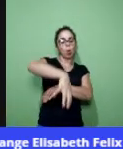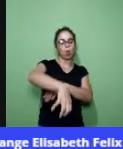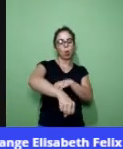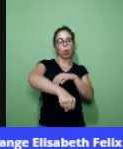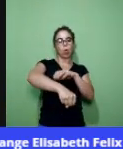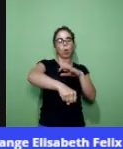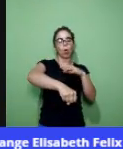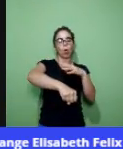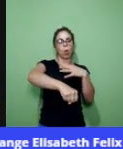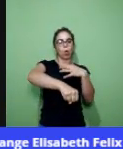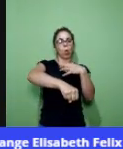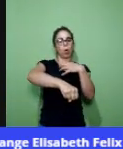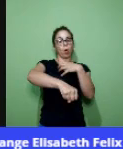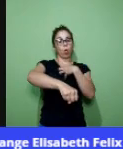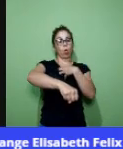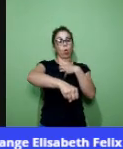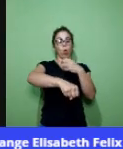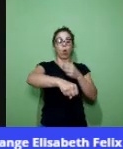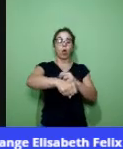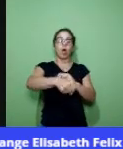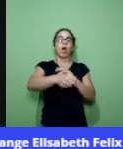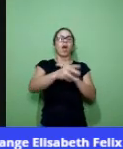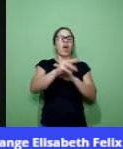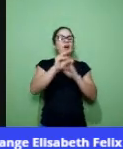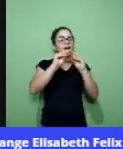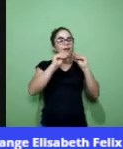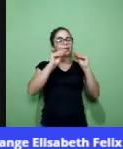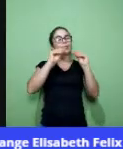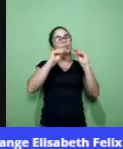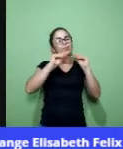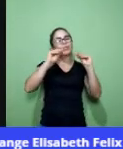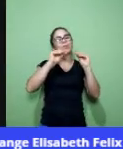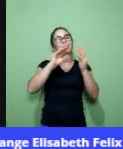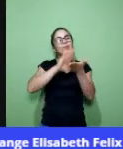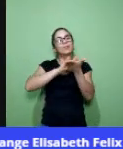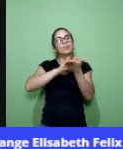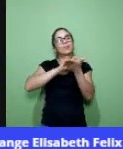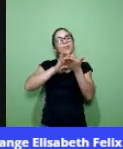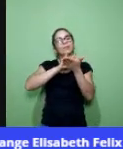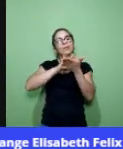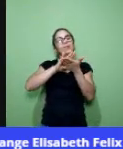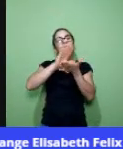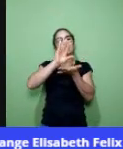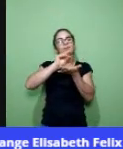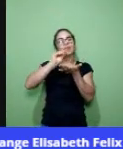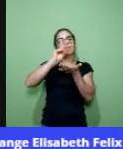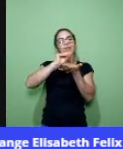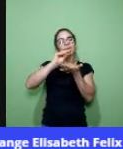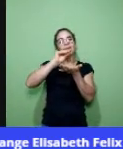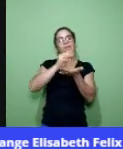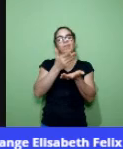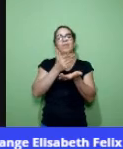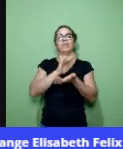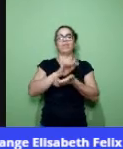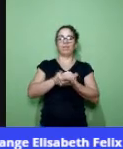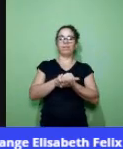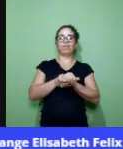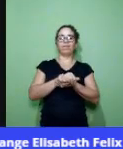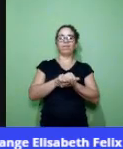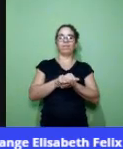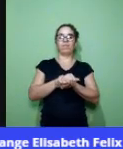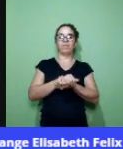vai colocar para ele fazer o reconhecimento das texturas, né? Ele vai reconhecer, é